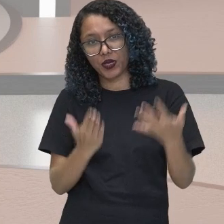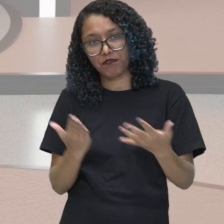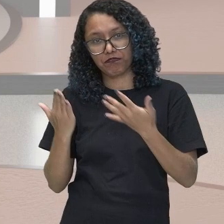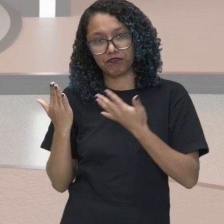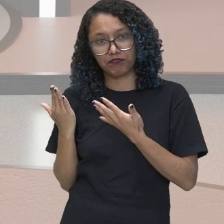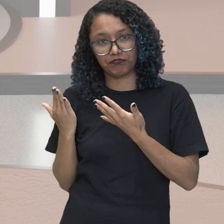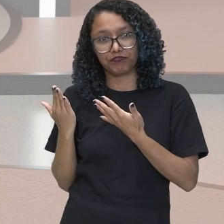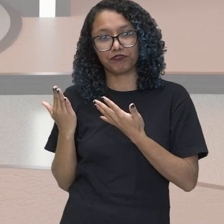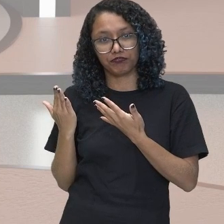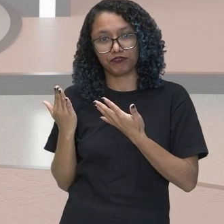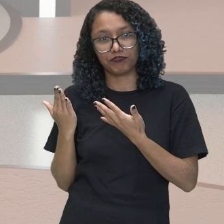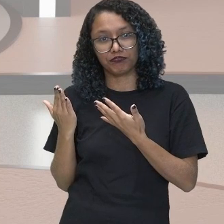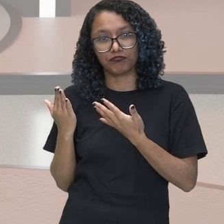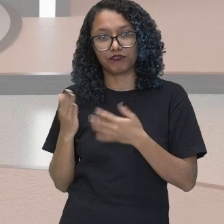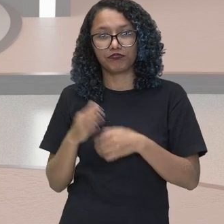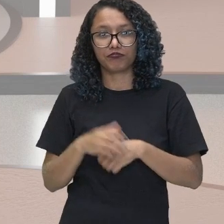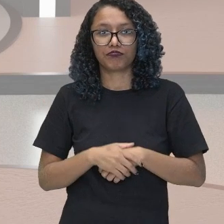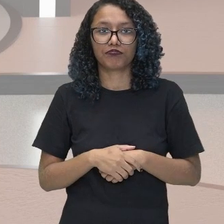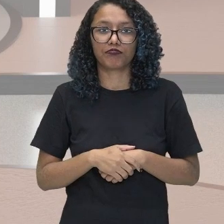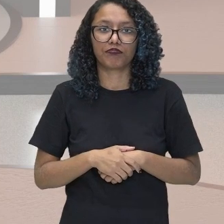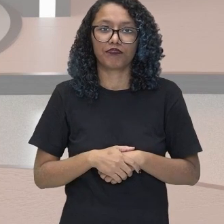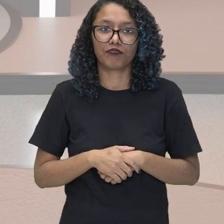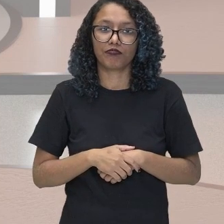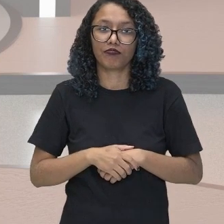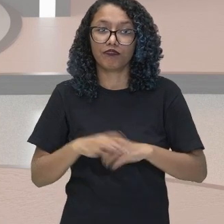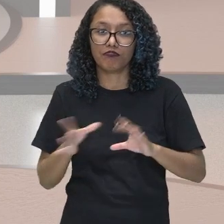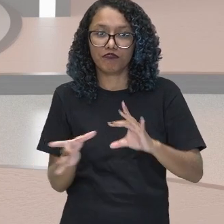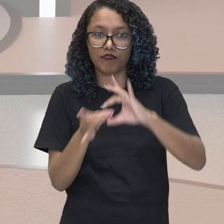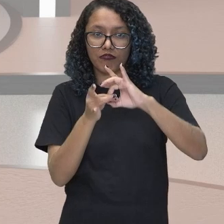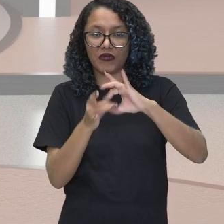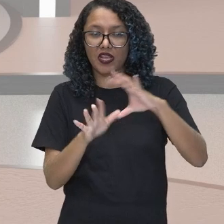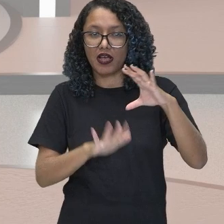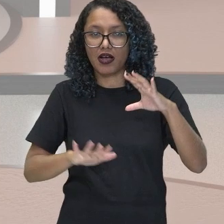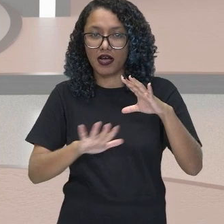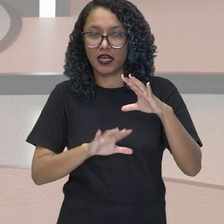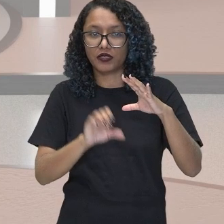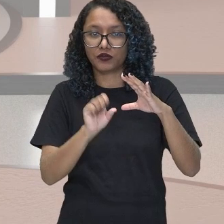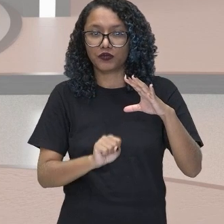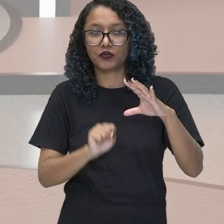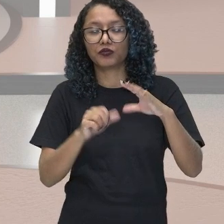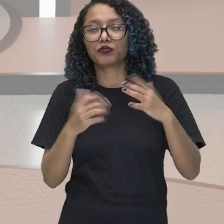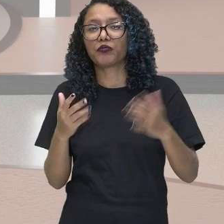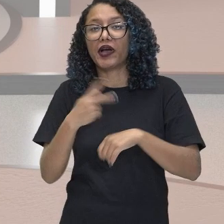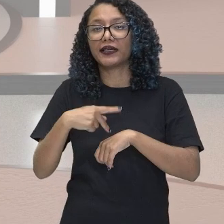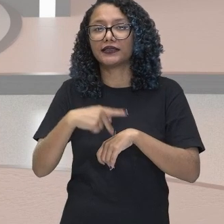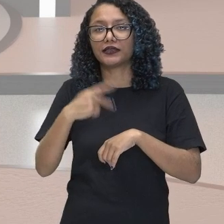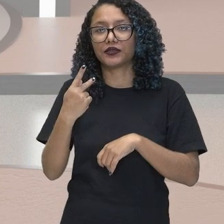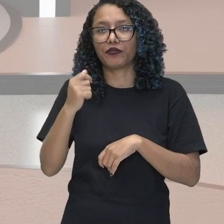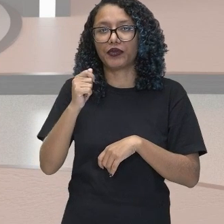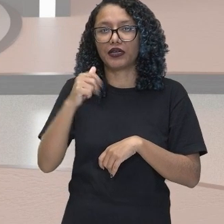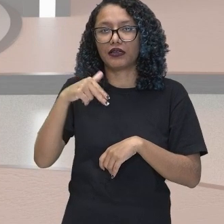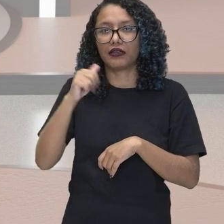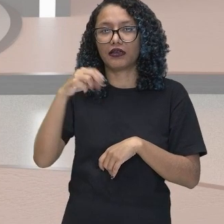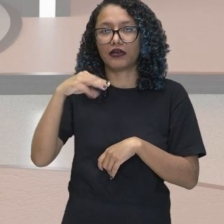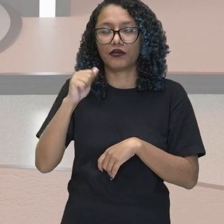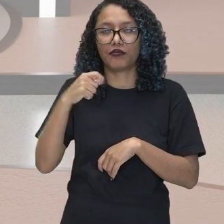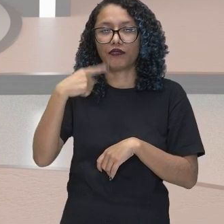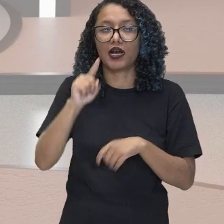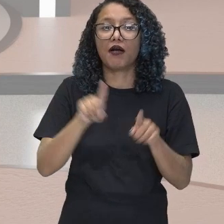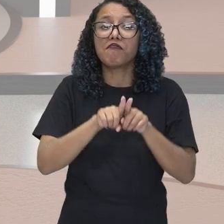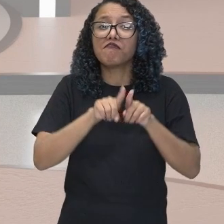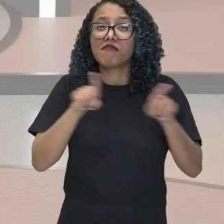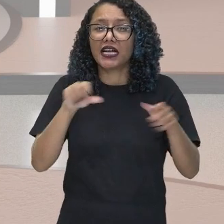por fim, unindo, né, a América do Sul, o Panamá. Agora, professora, por que América